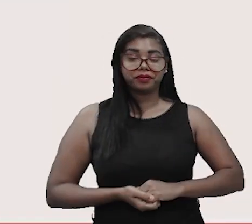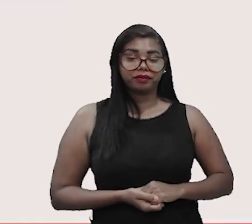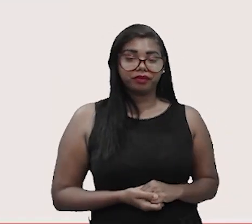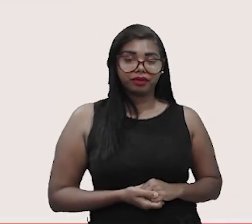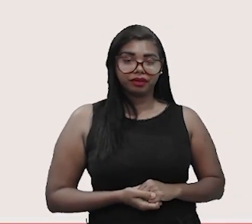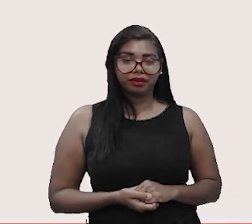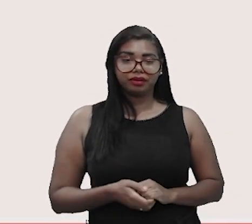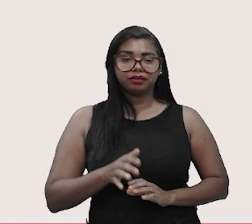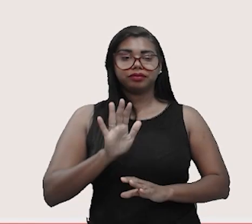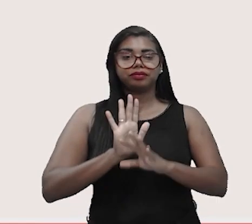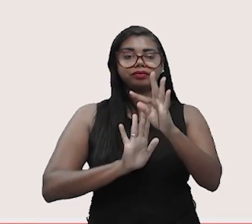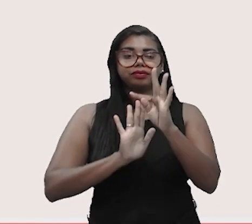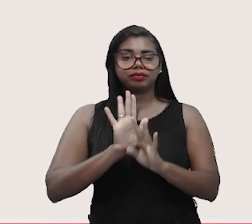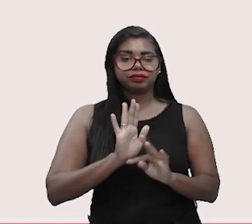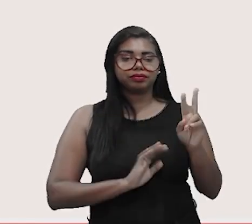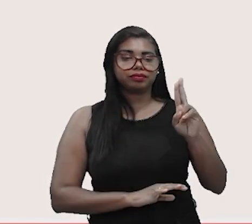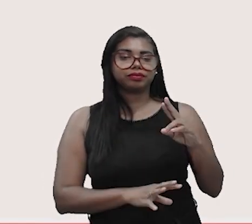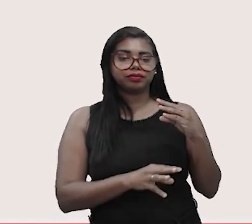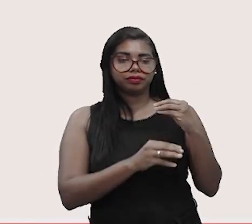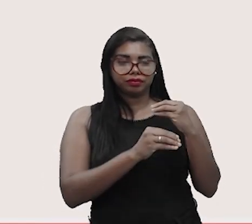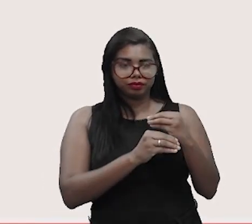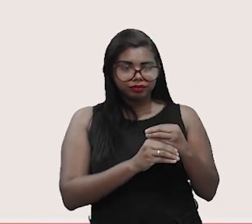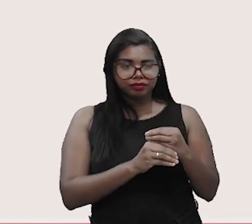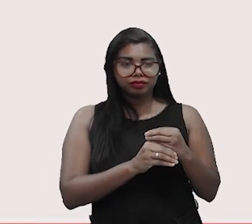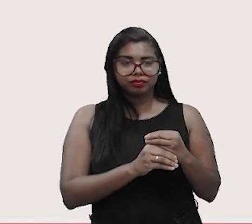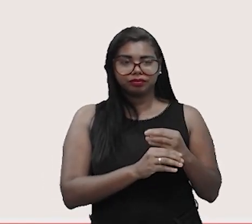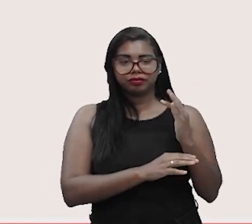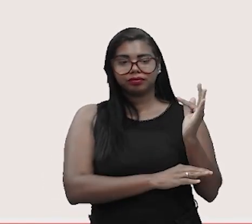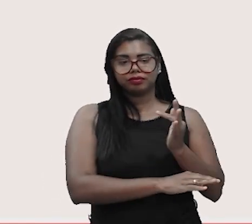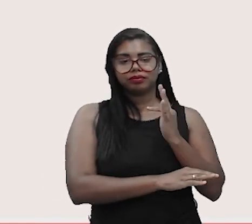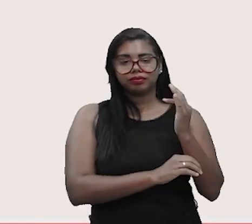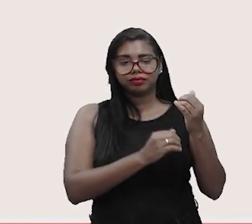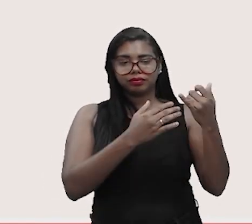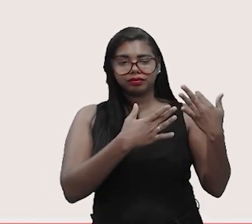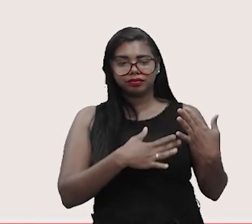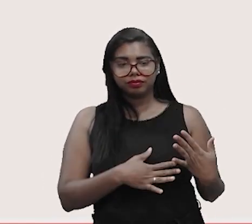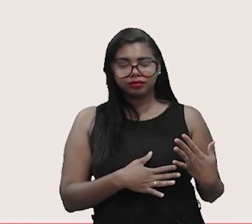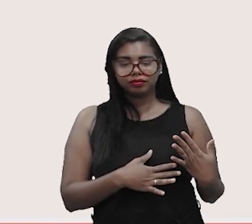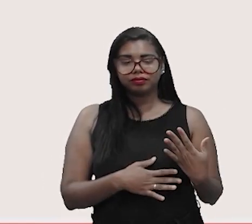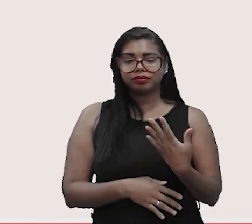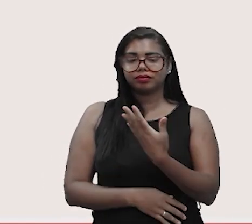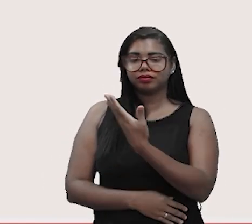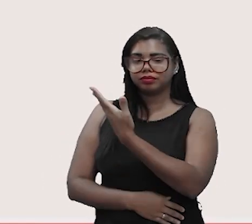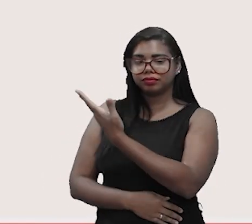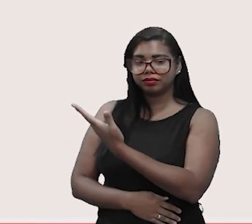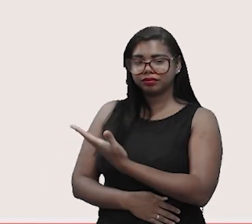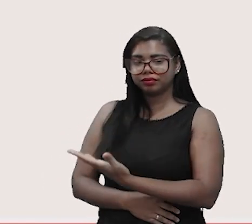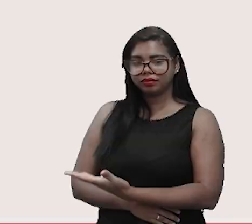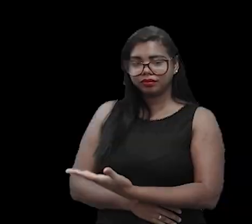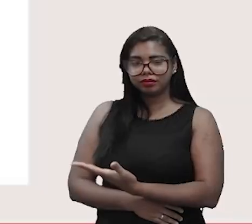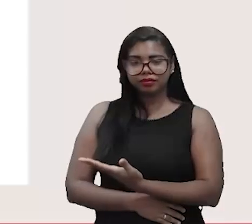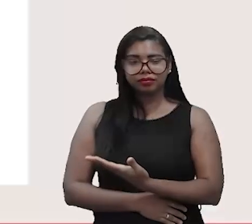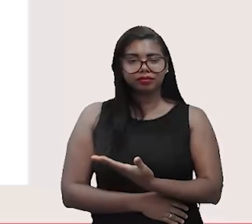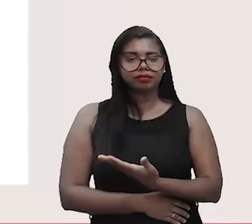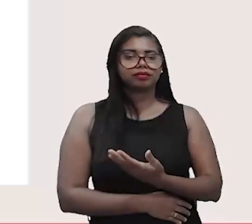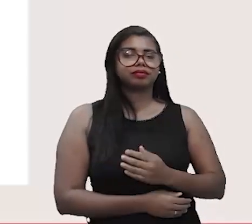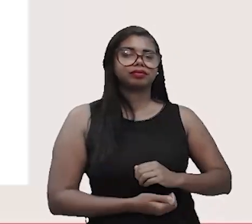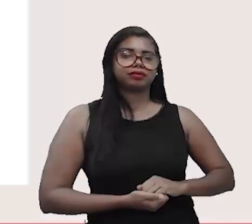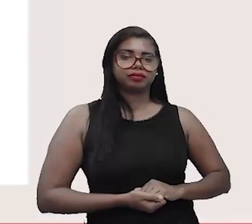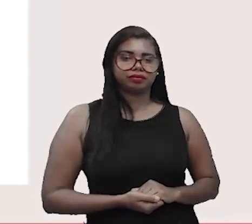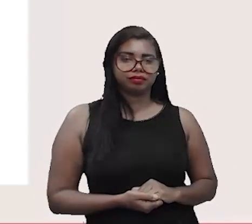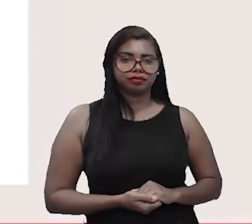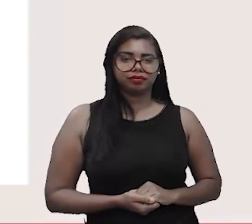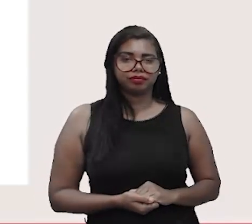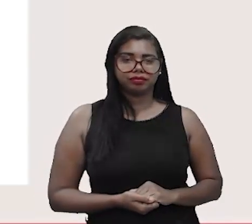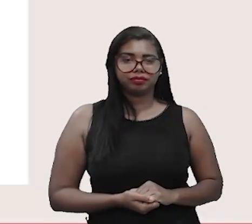texto, o uso da norma padrão definido por um dos personagens torna-se